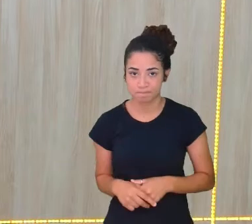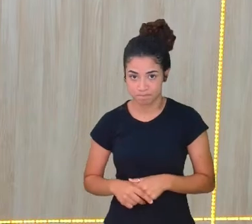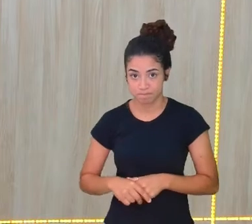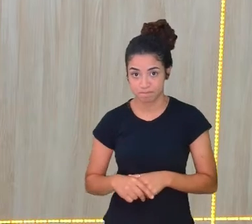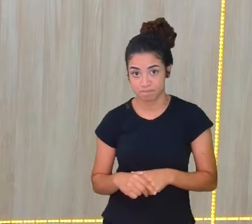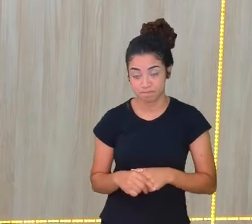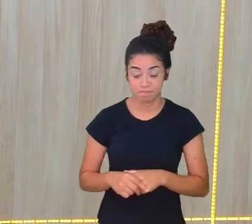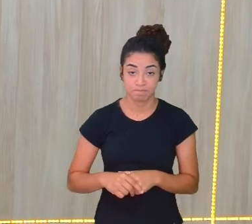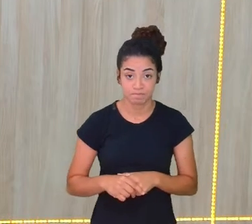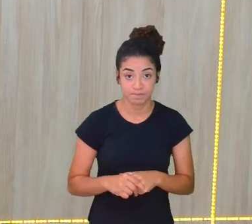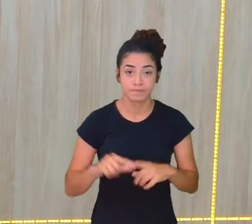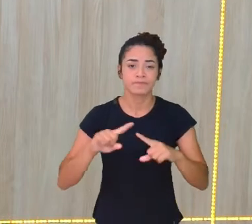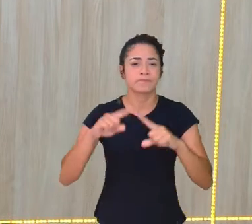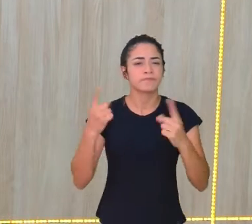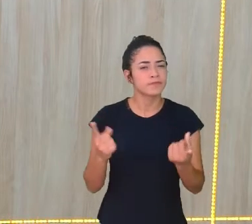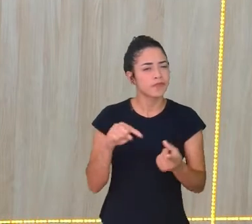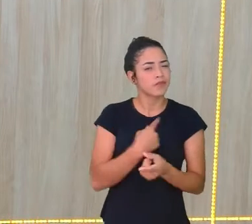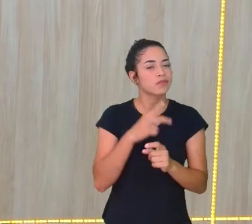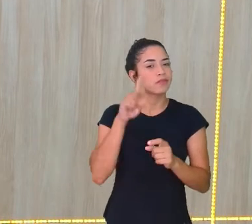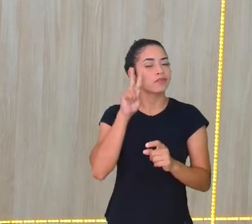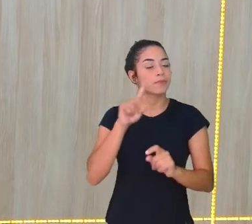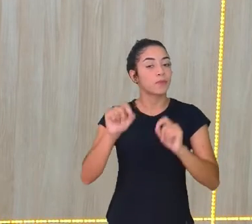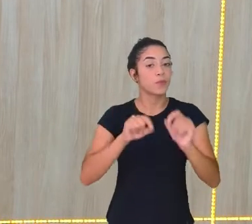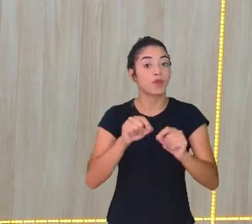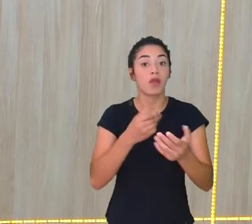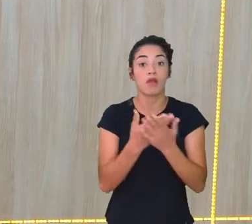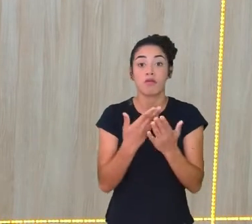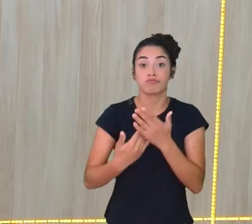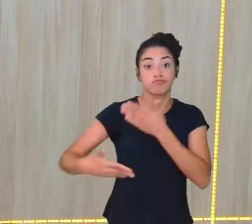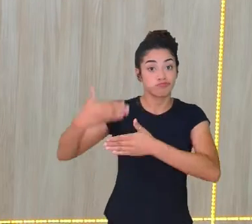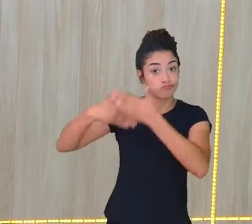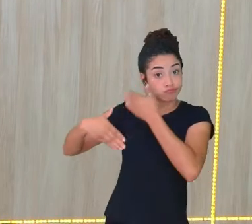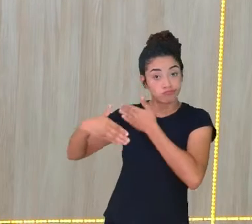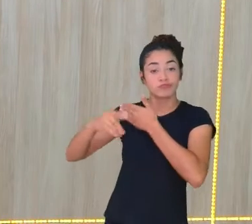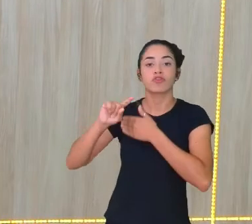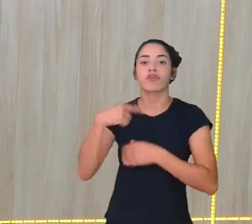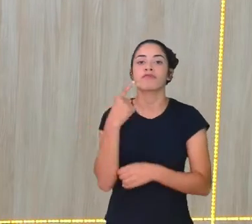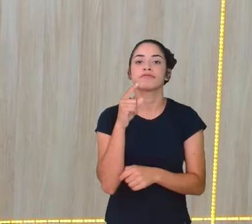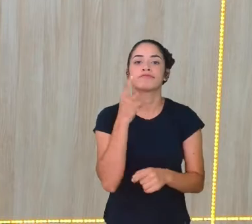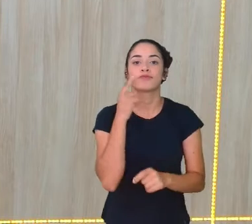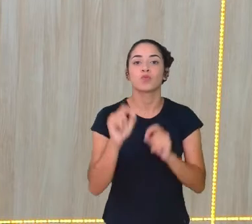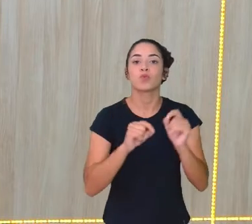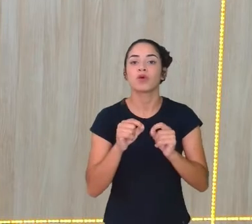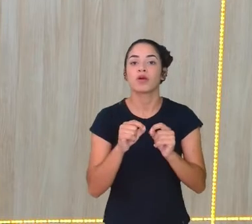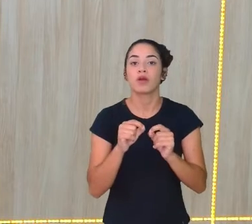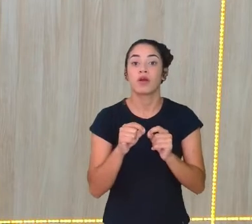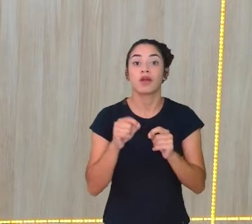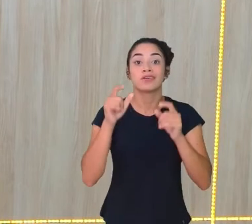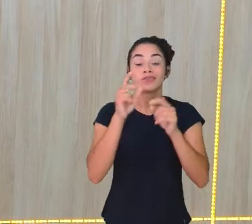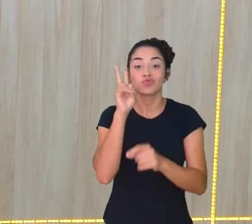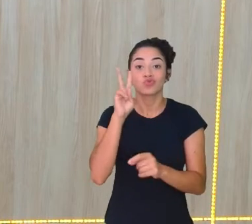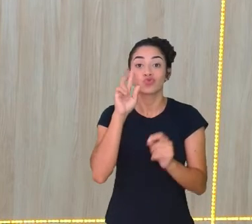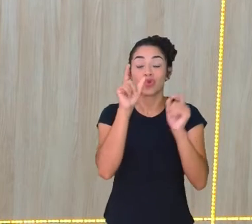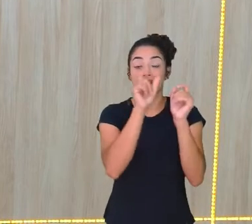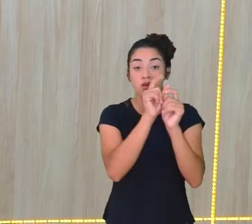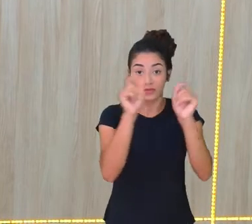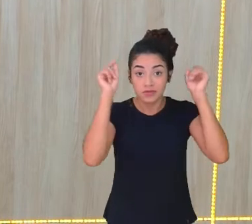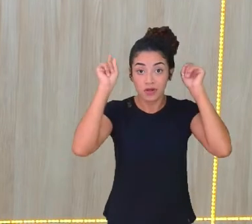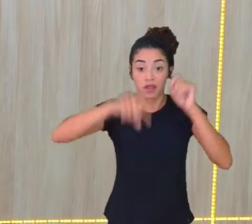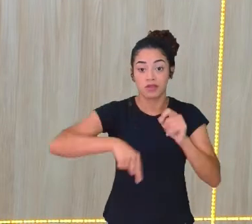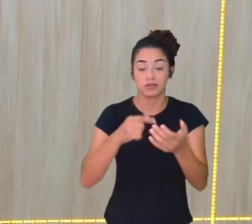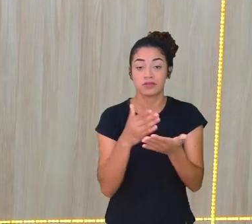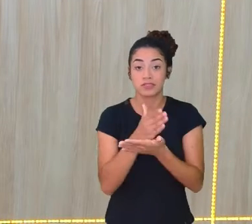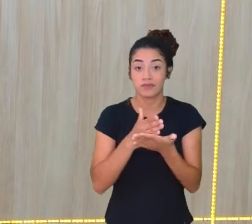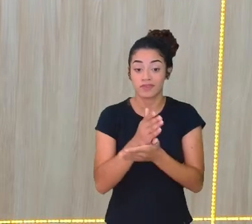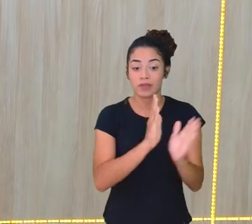vamos lembrar que nas aulas anteriores a gente viu que a história da Grécia ela é dividida em 5 períodos, né?